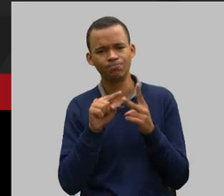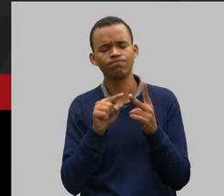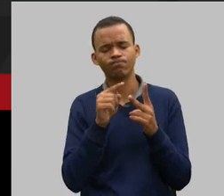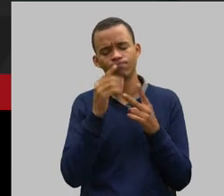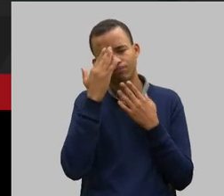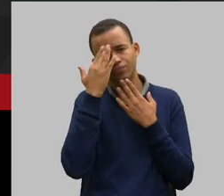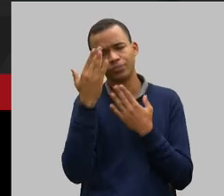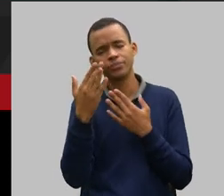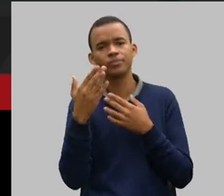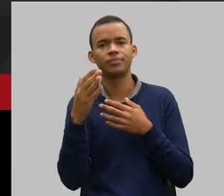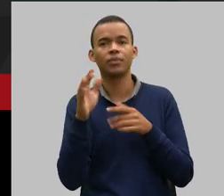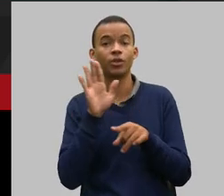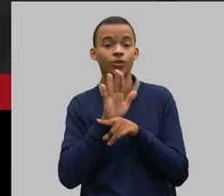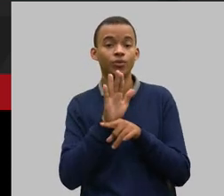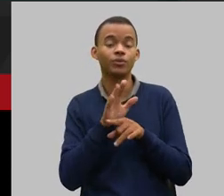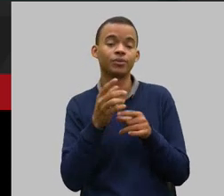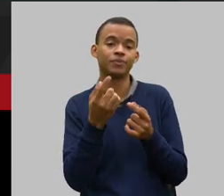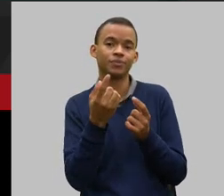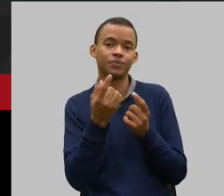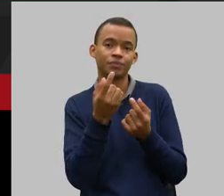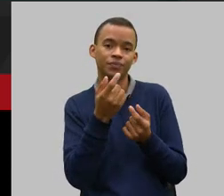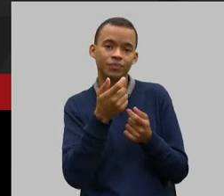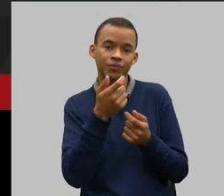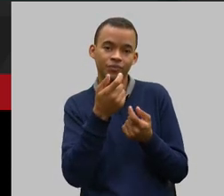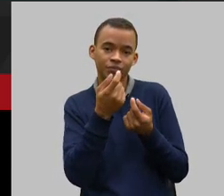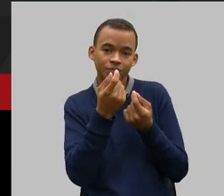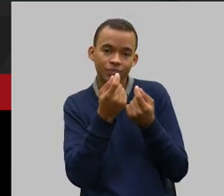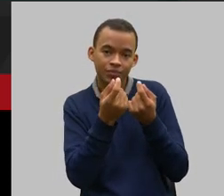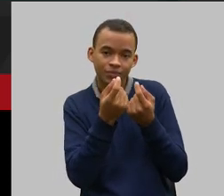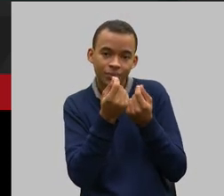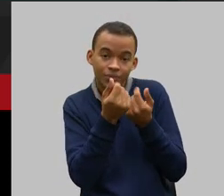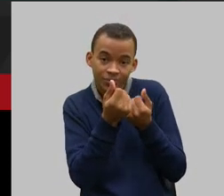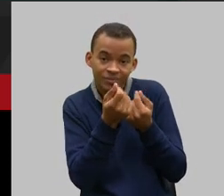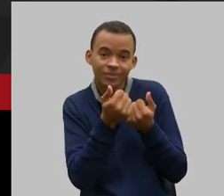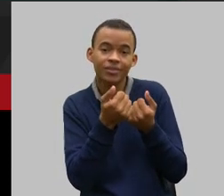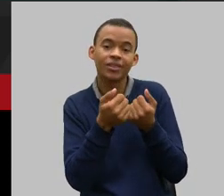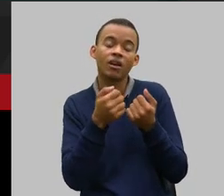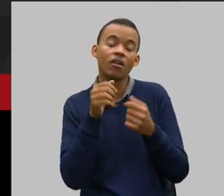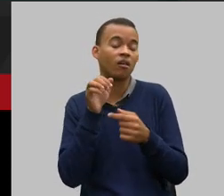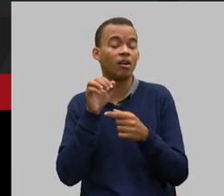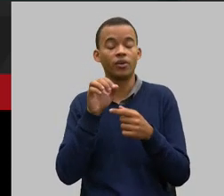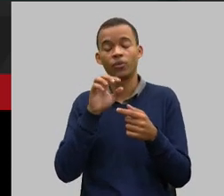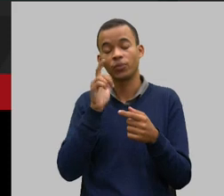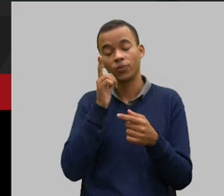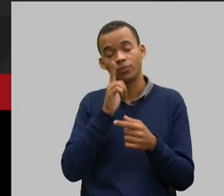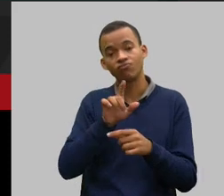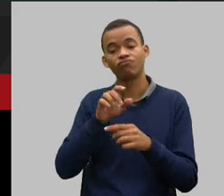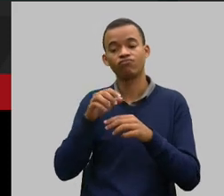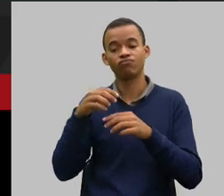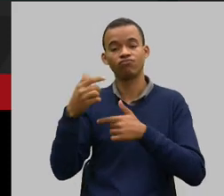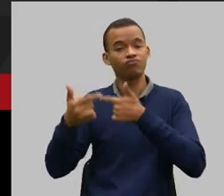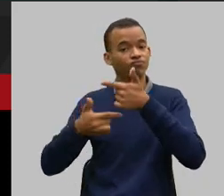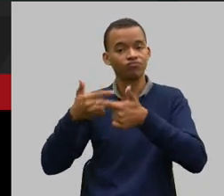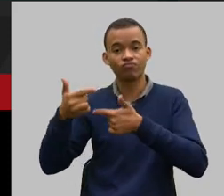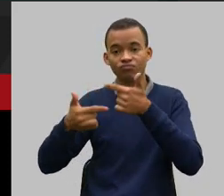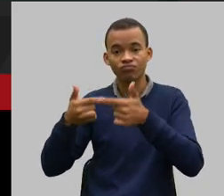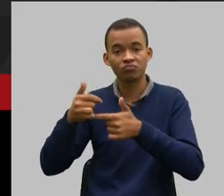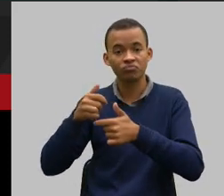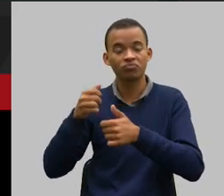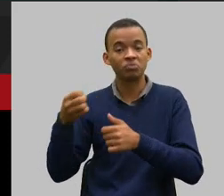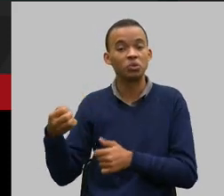economia que se traduz aí nos empregos que estão sendo gerados nós tivemos também na atração de investimentos um